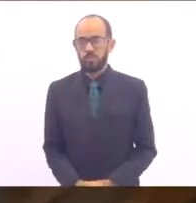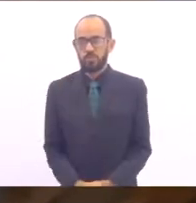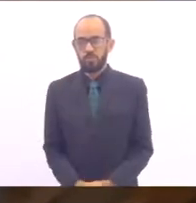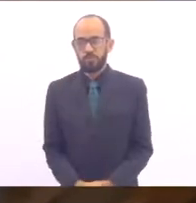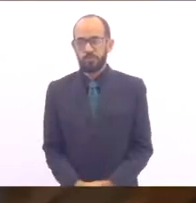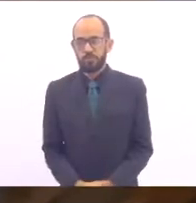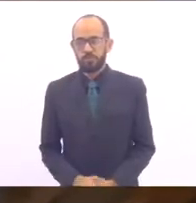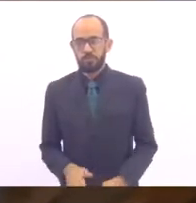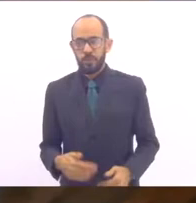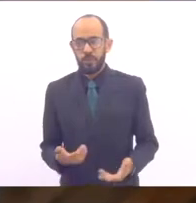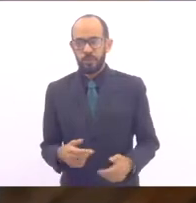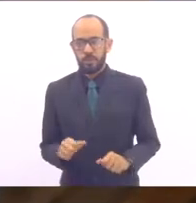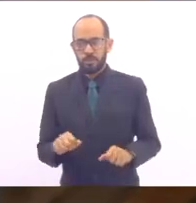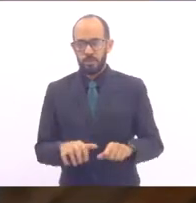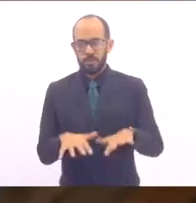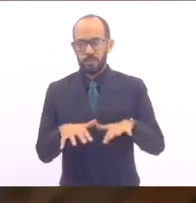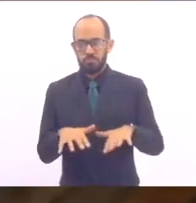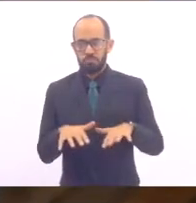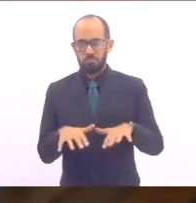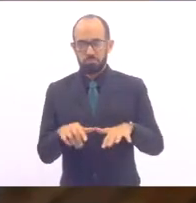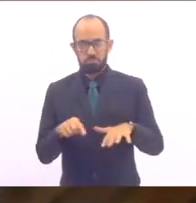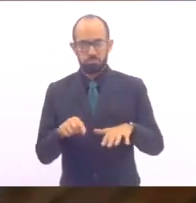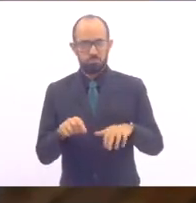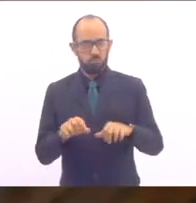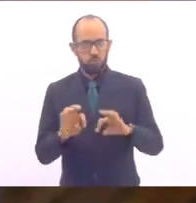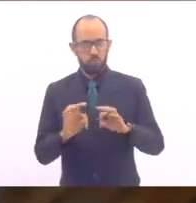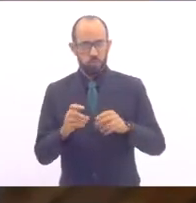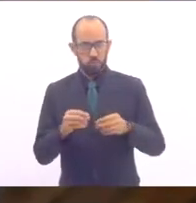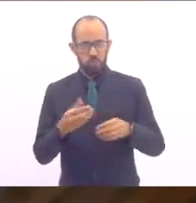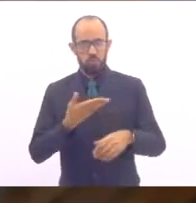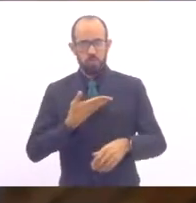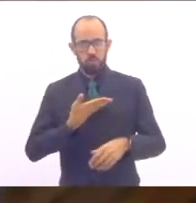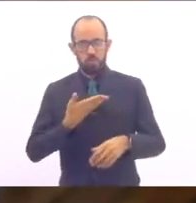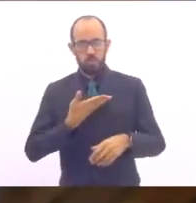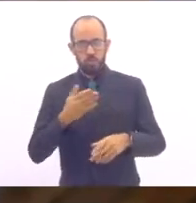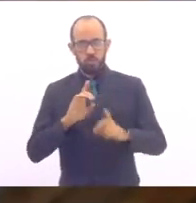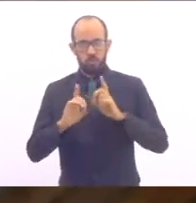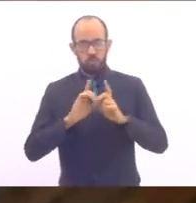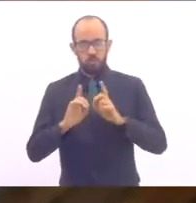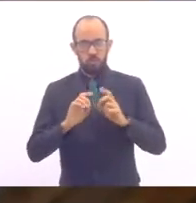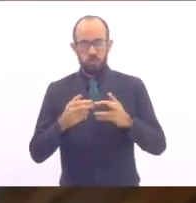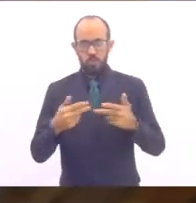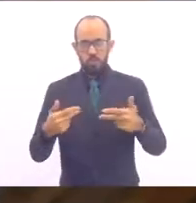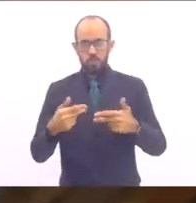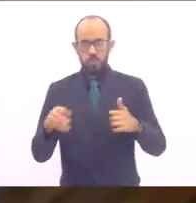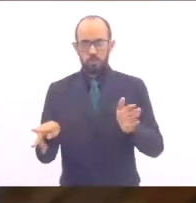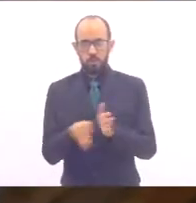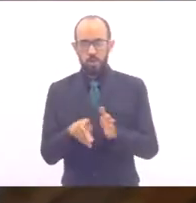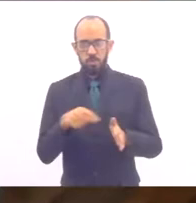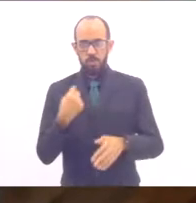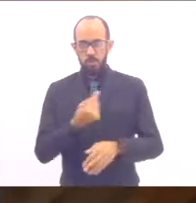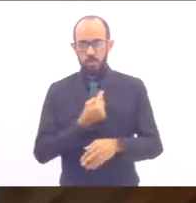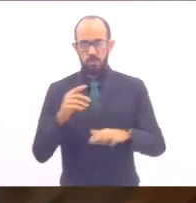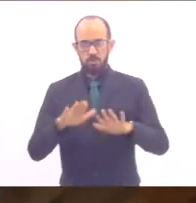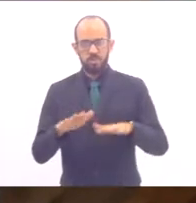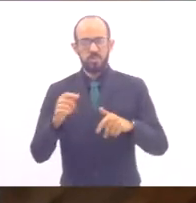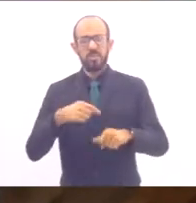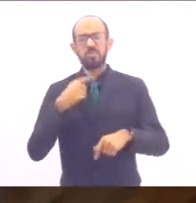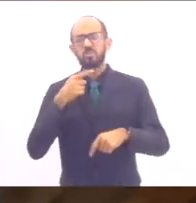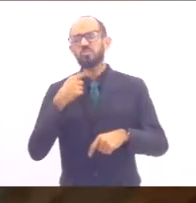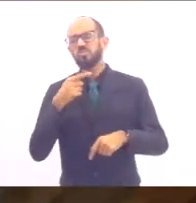nessa sala, né, com todos os companheiros, discutindo assuntos nossos. Aí fica assim,